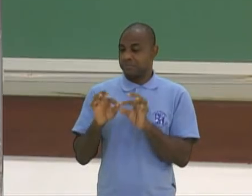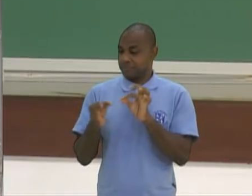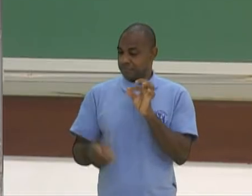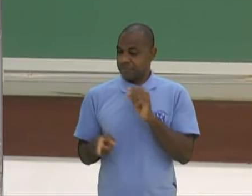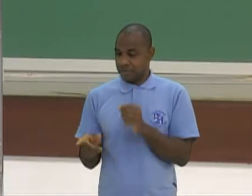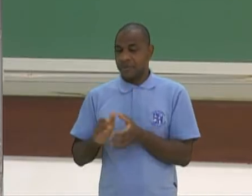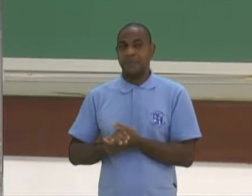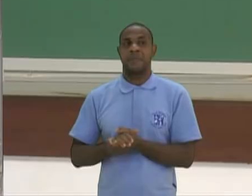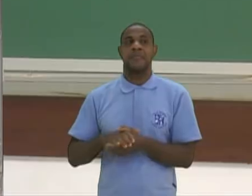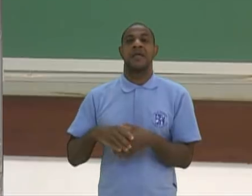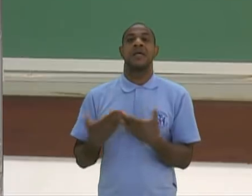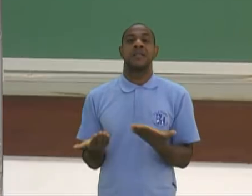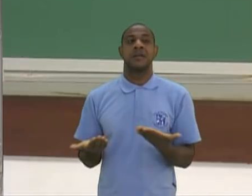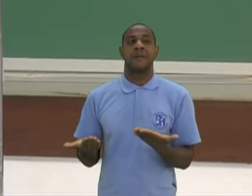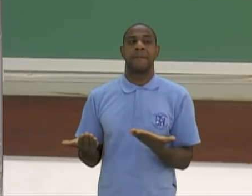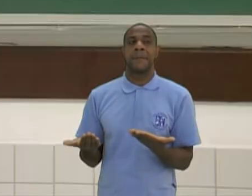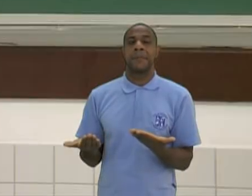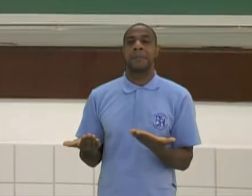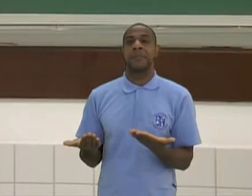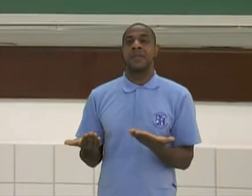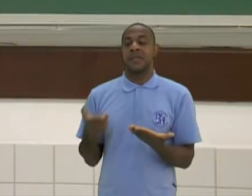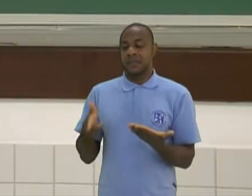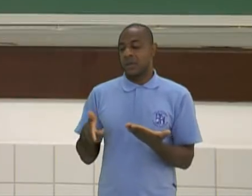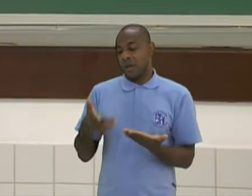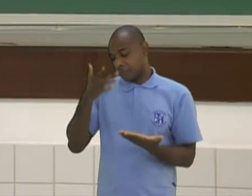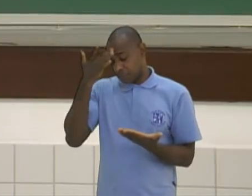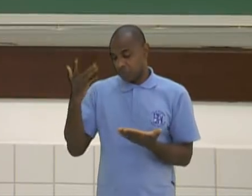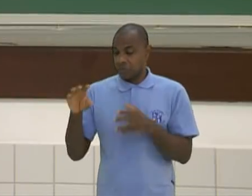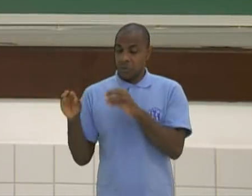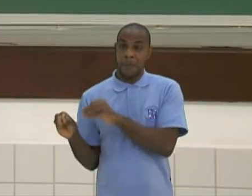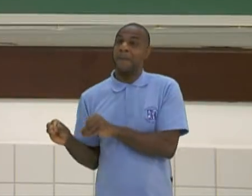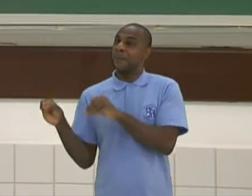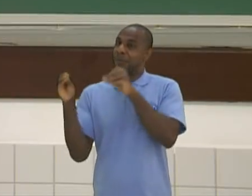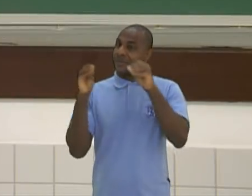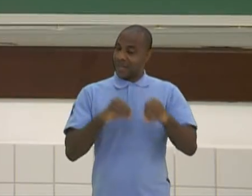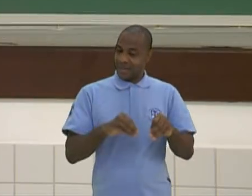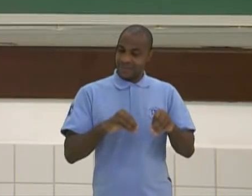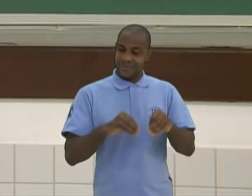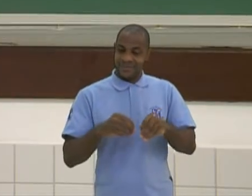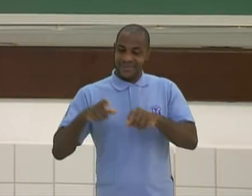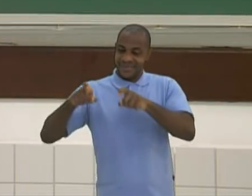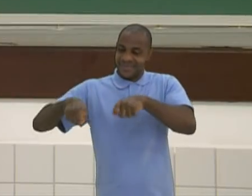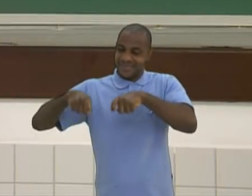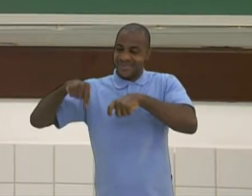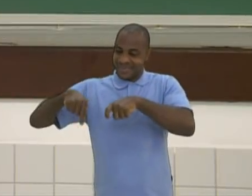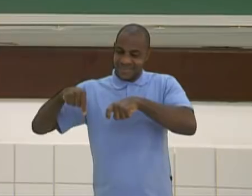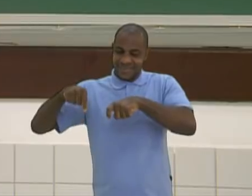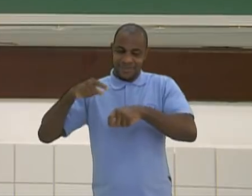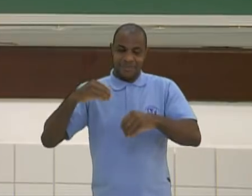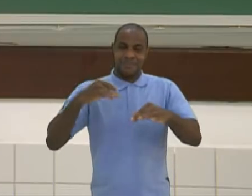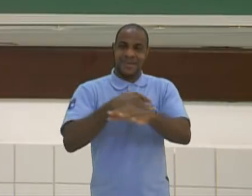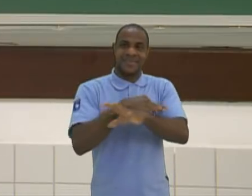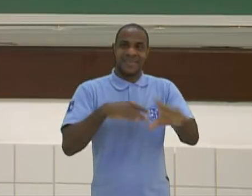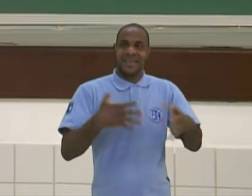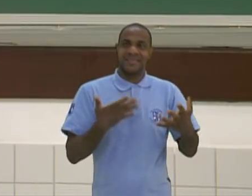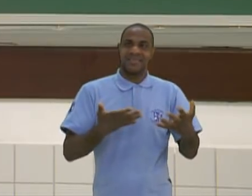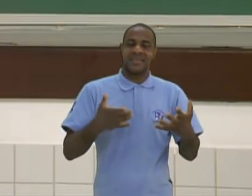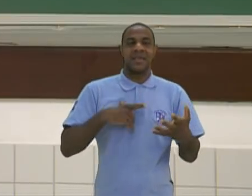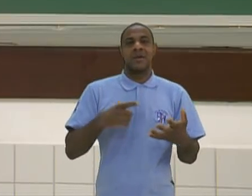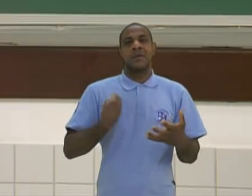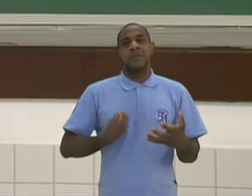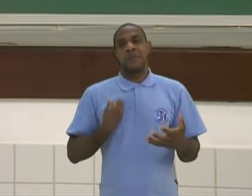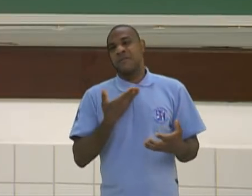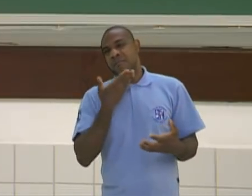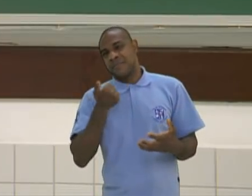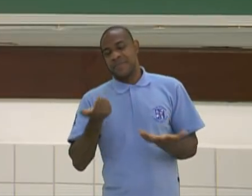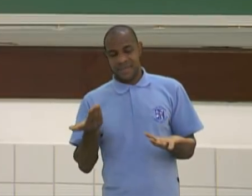na década de 50, bem ali no, como diz o outro, entrando o JK na década de 56, 58, é o momento que o